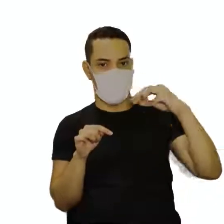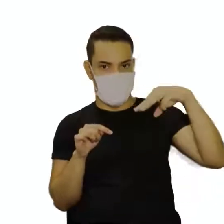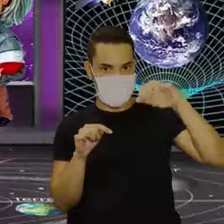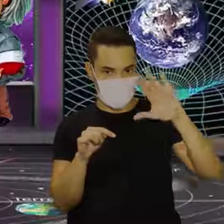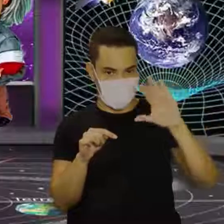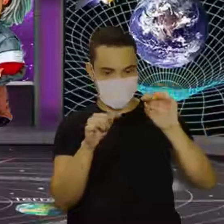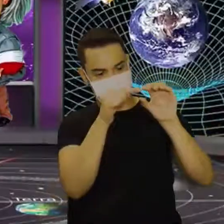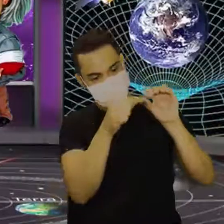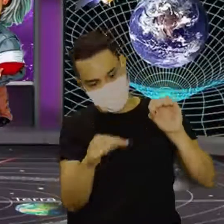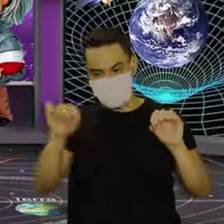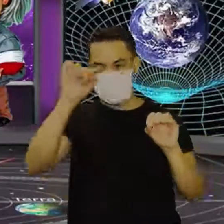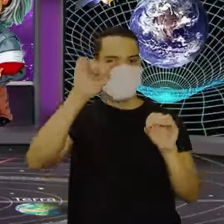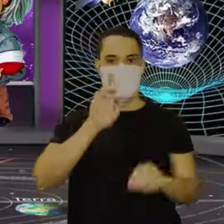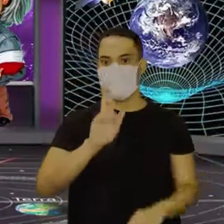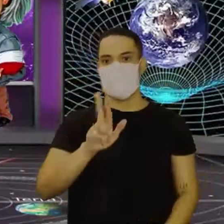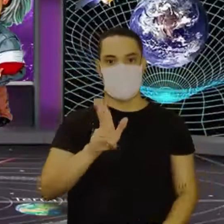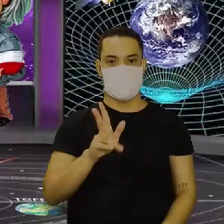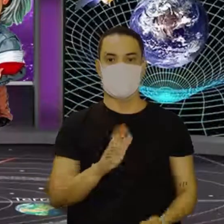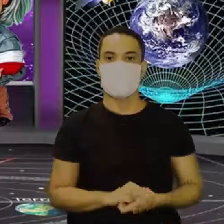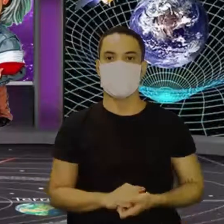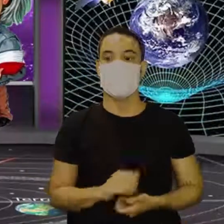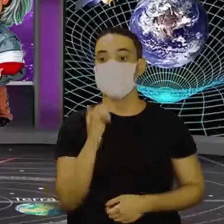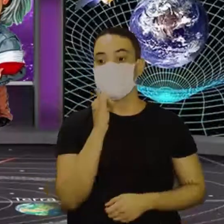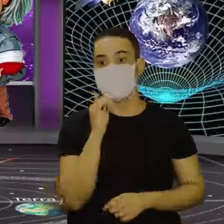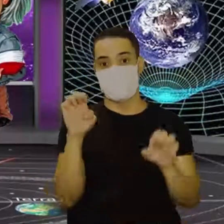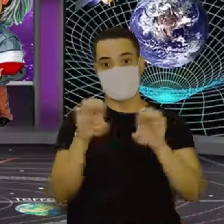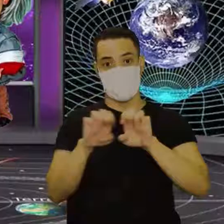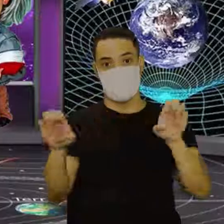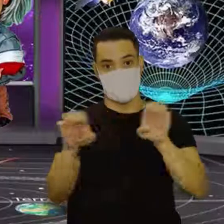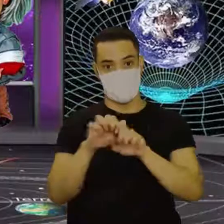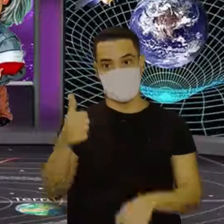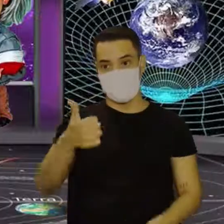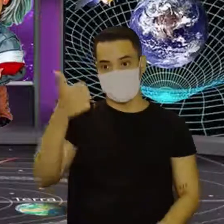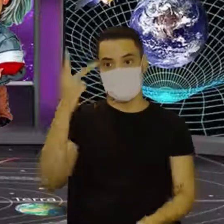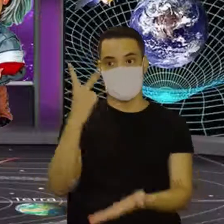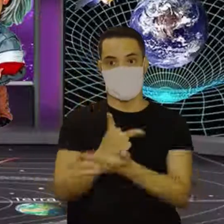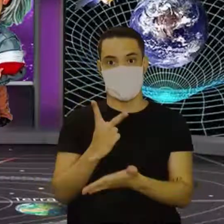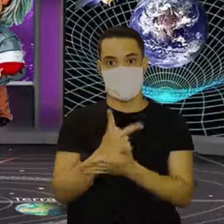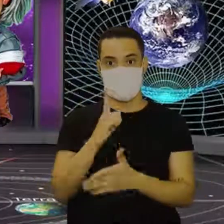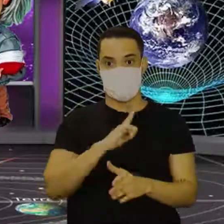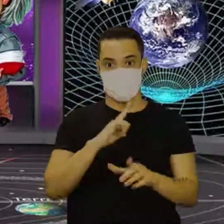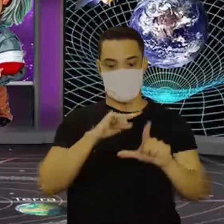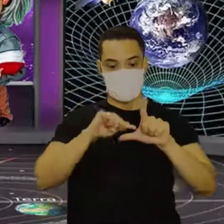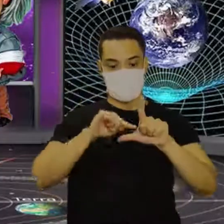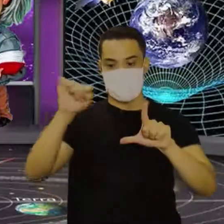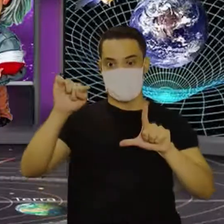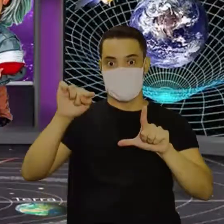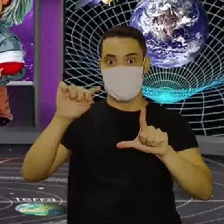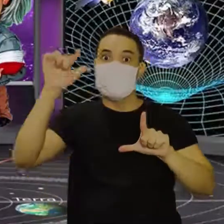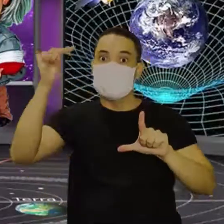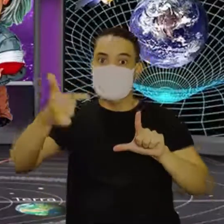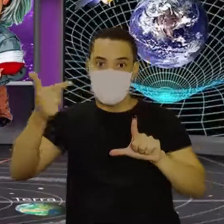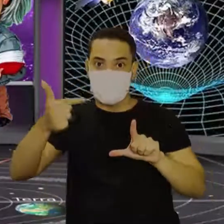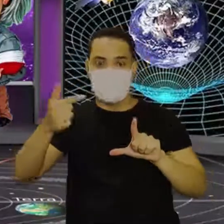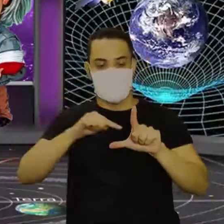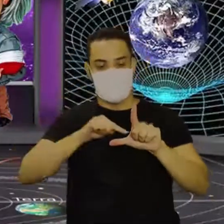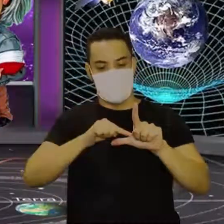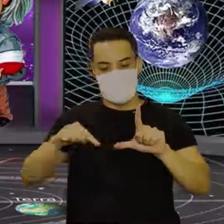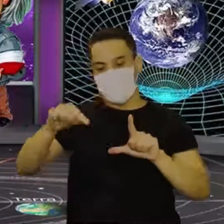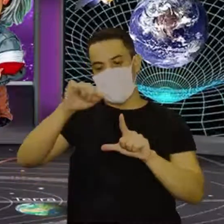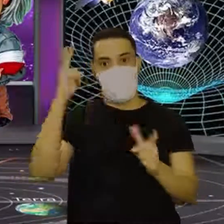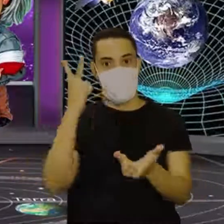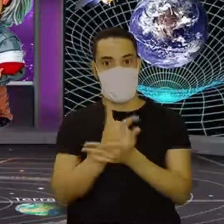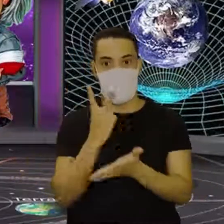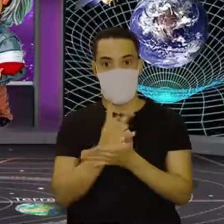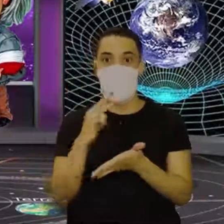olha só. Uma equação do primeiro grau, por exemplo, sempre ele te dá uma reta, né? Uma equação do segundo grau, uma curva. Significa